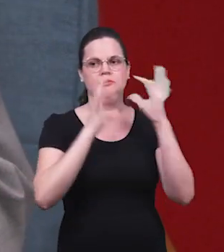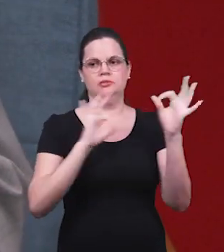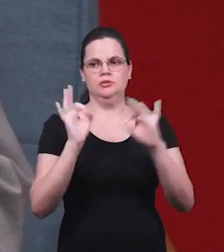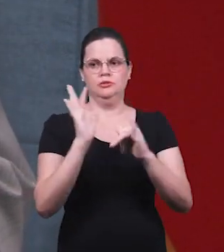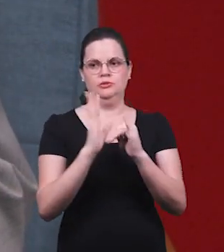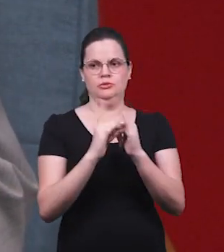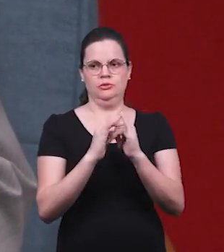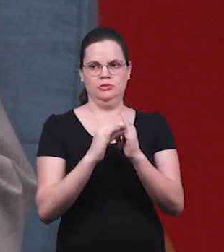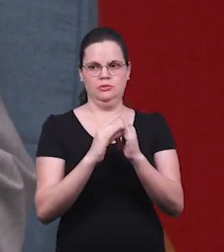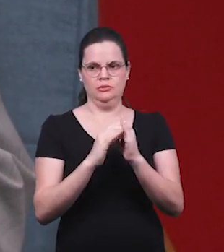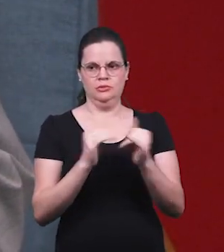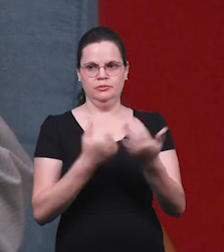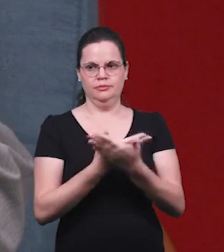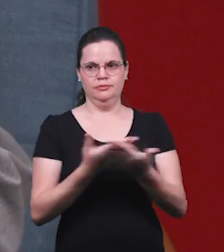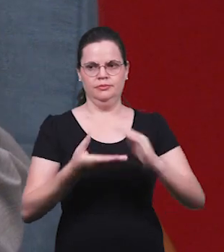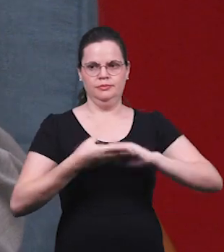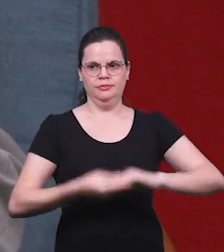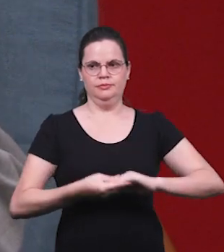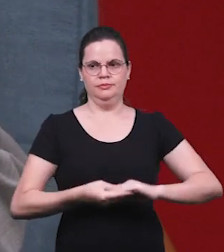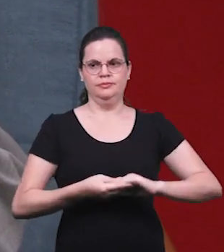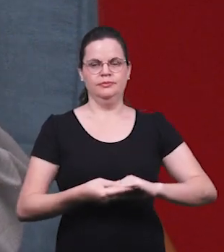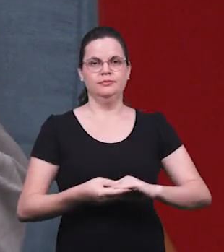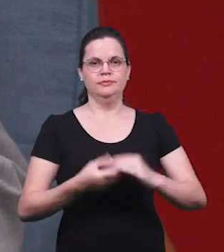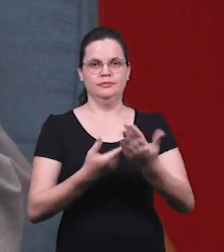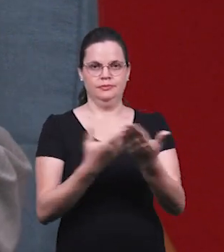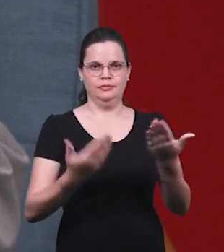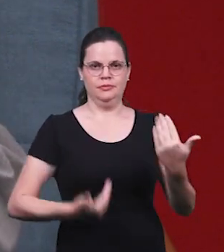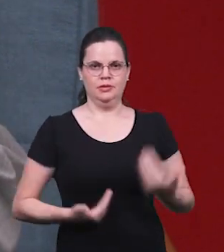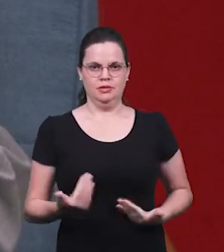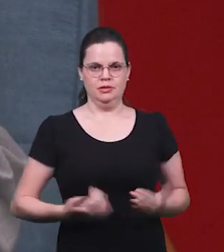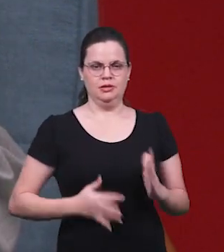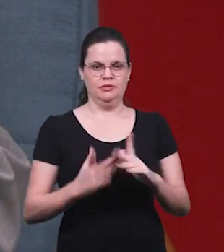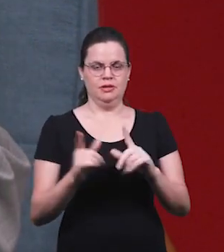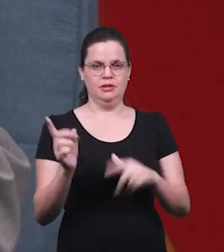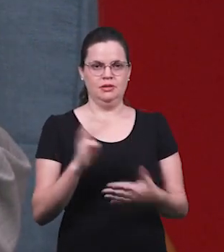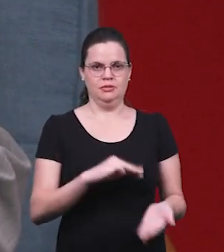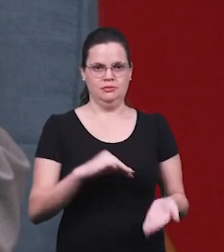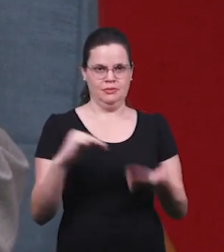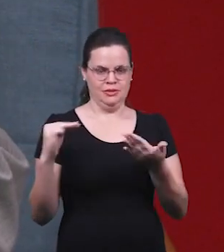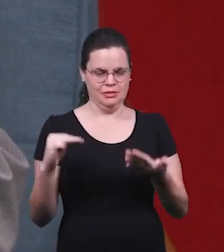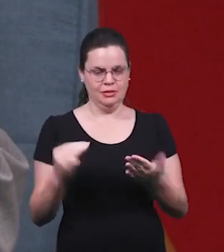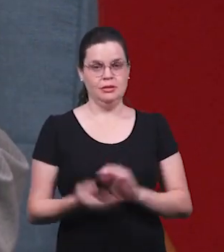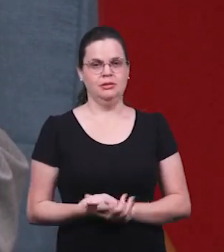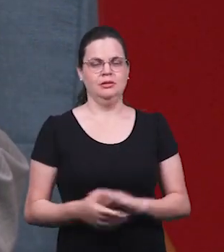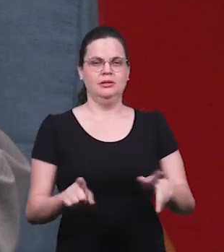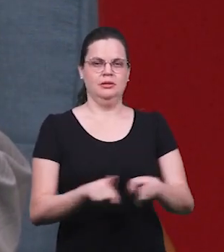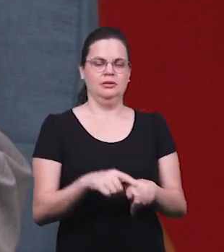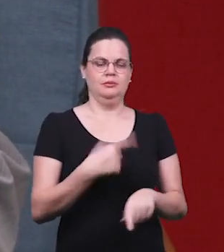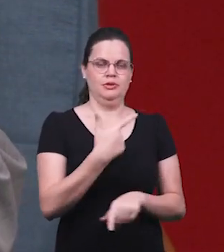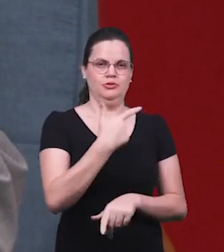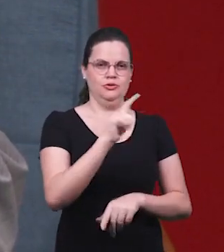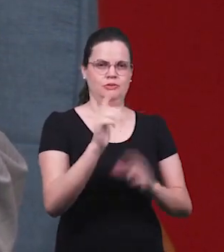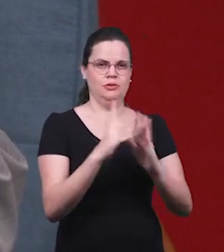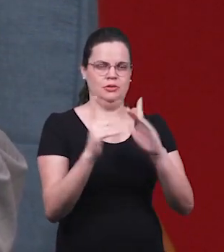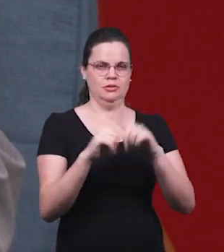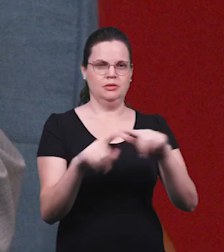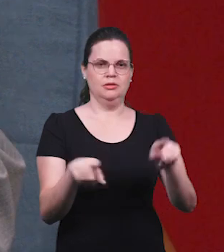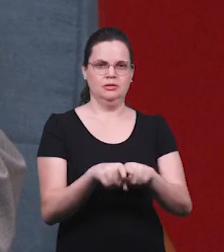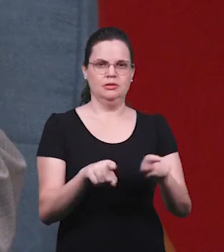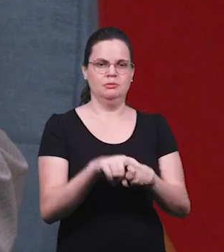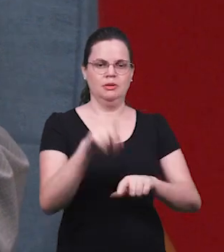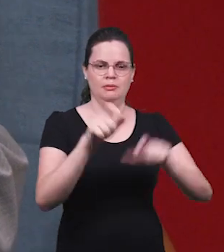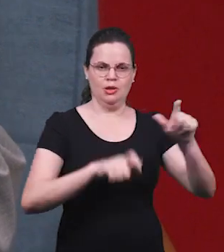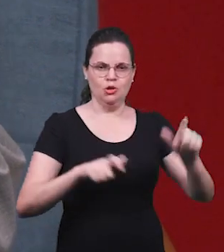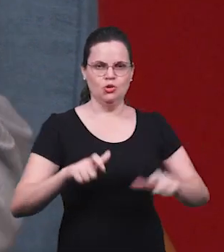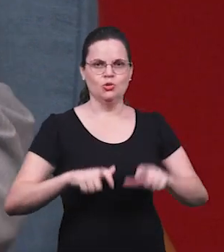plataformas YouTube. A todos nossos irmãos da Igreja Cristã Maranata, irmãos de outras igrejas,